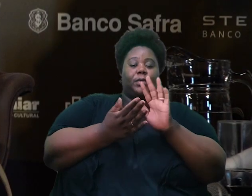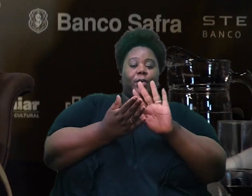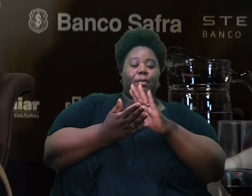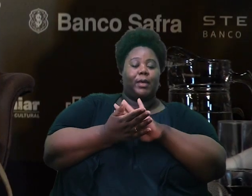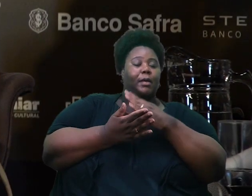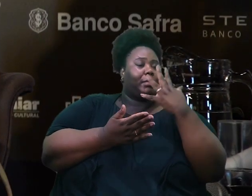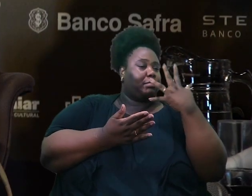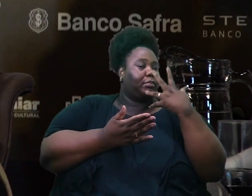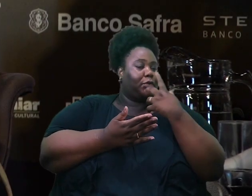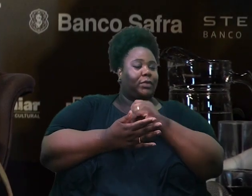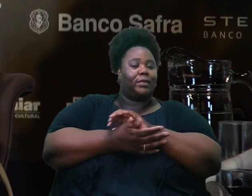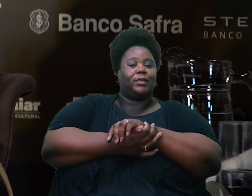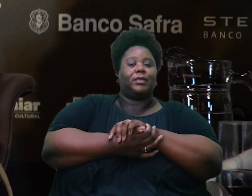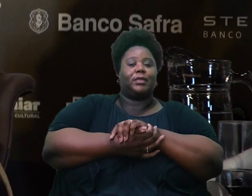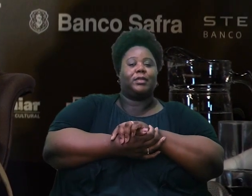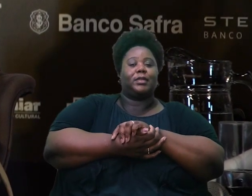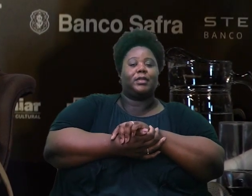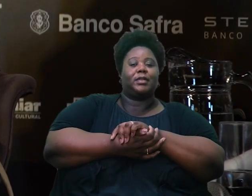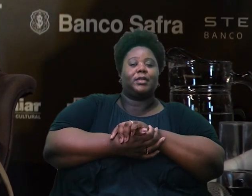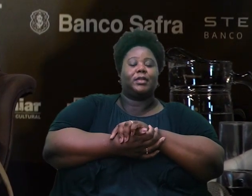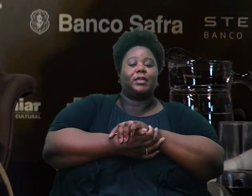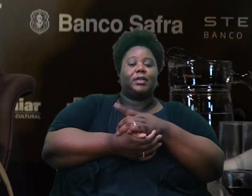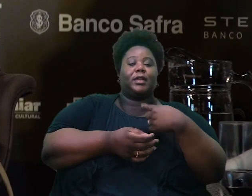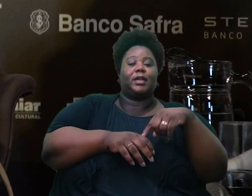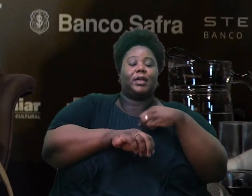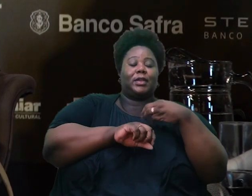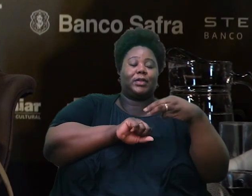Tem a nossa mestre